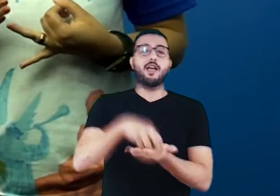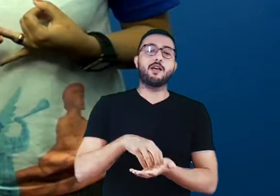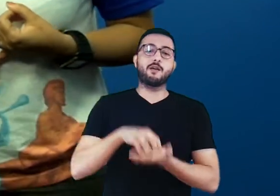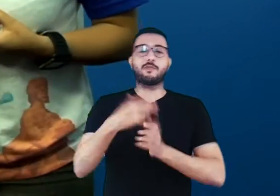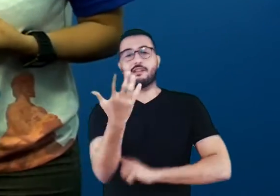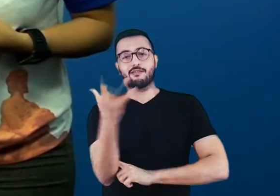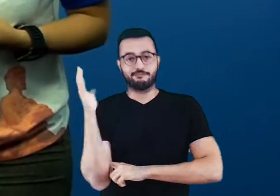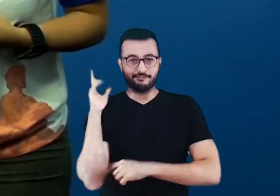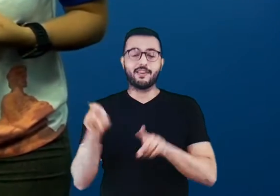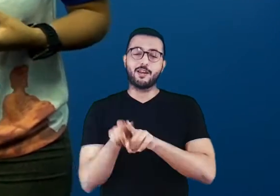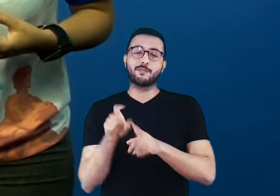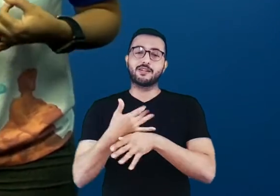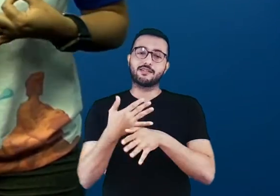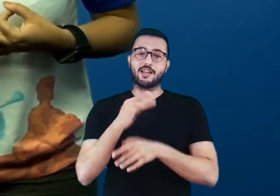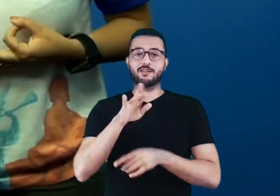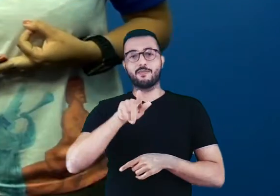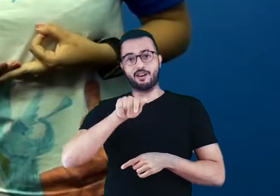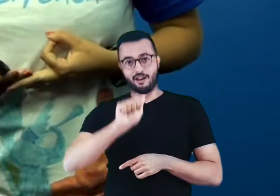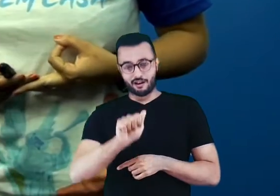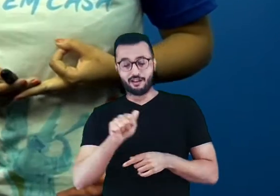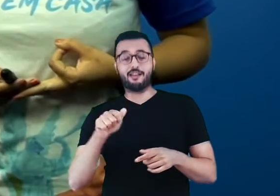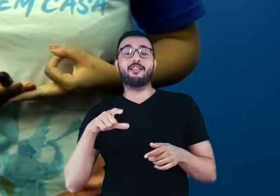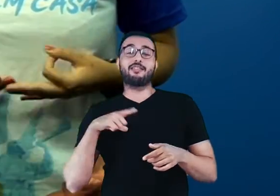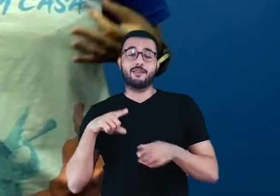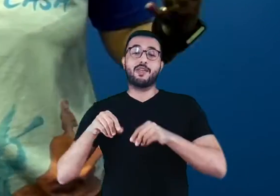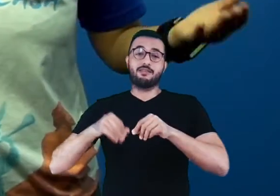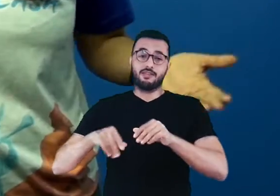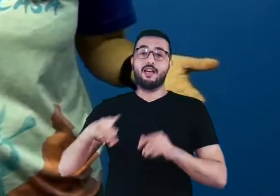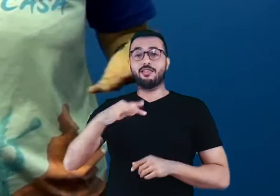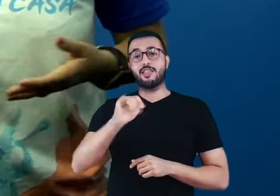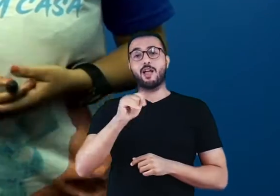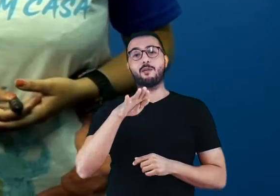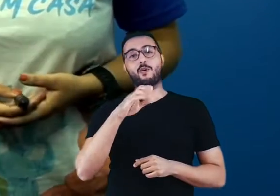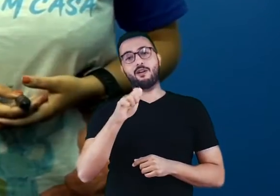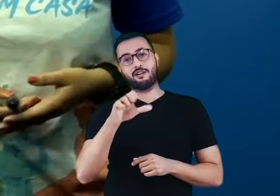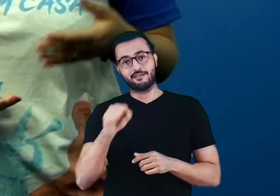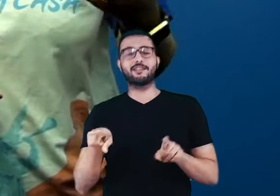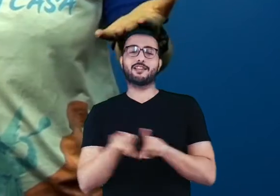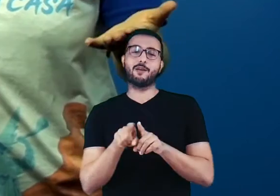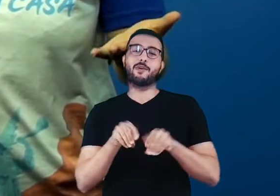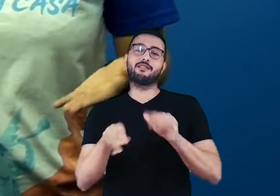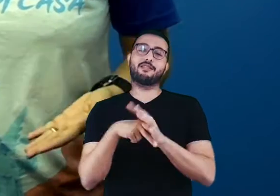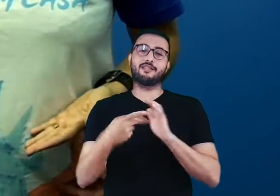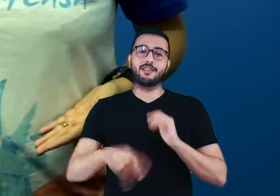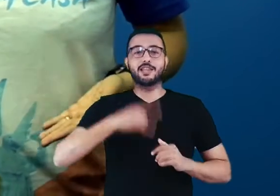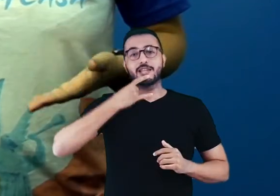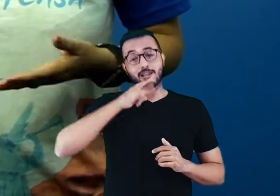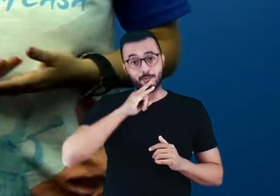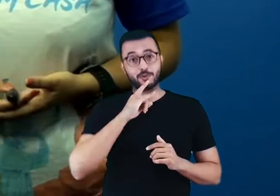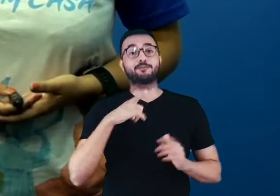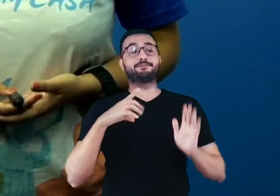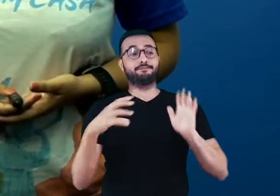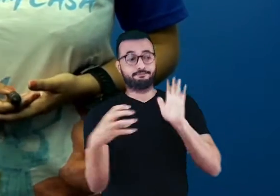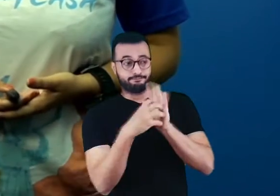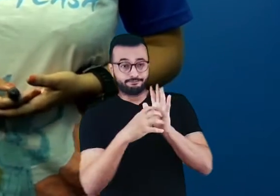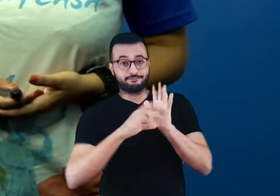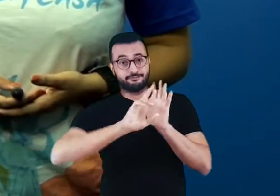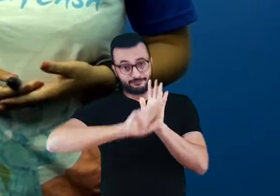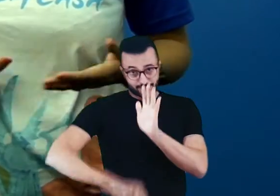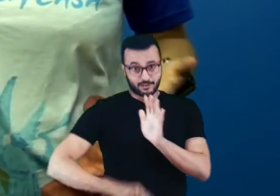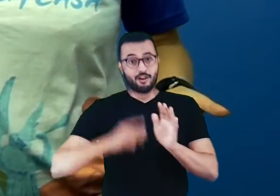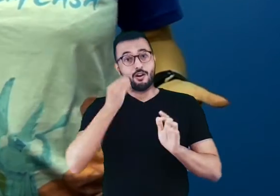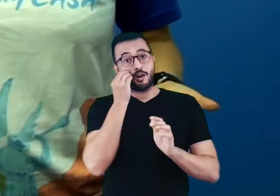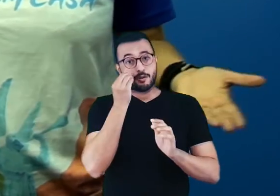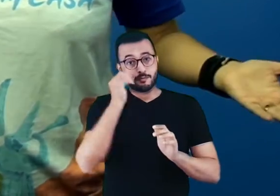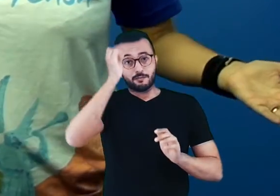Mata, cidade de Braga, terra das tabocas e a terra da pitu. Entre os símbolos, a gente aqui